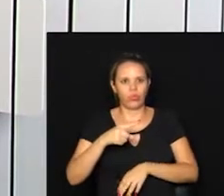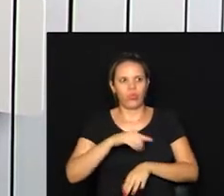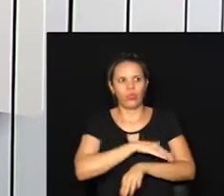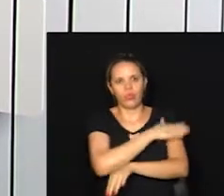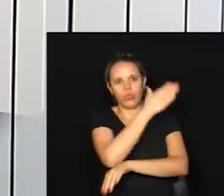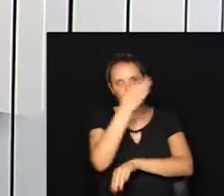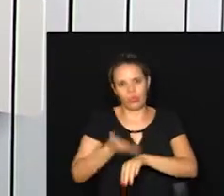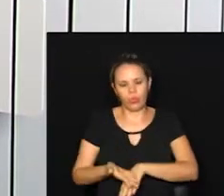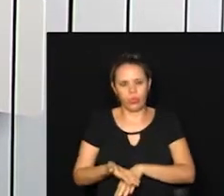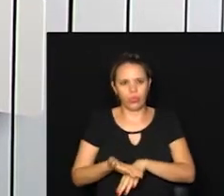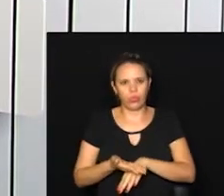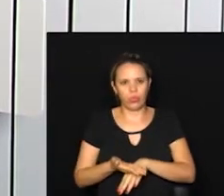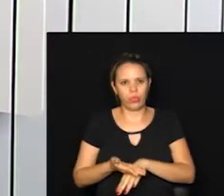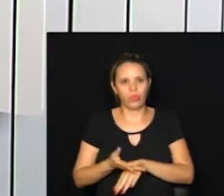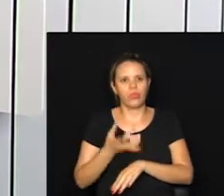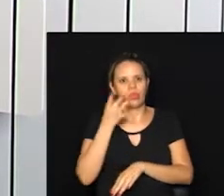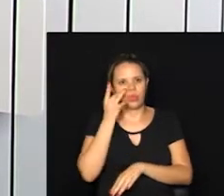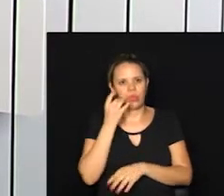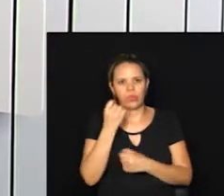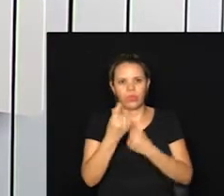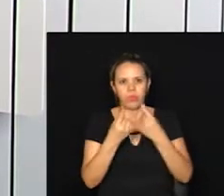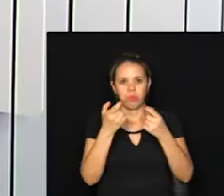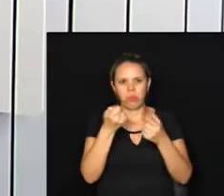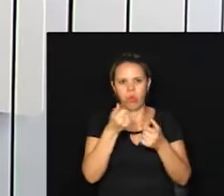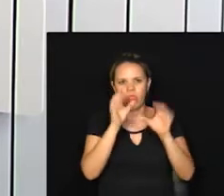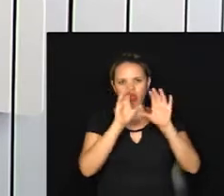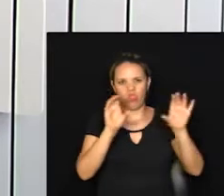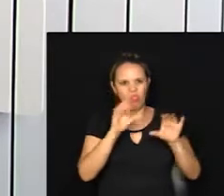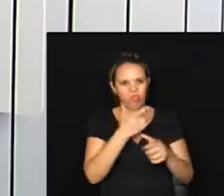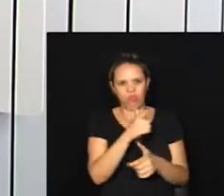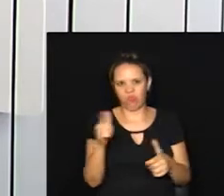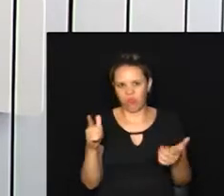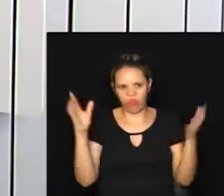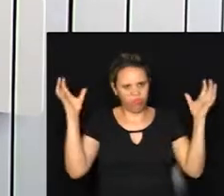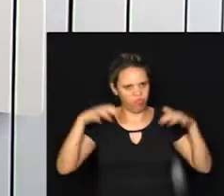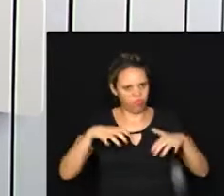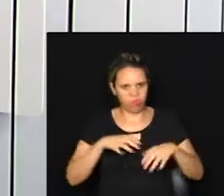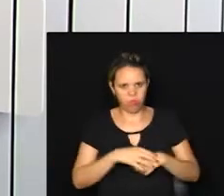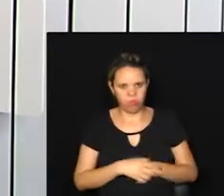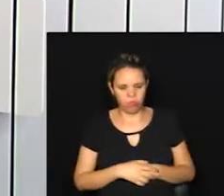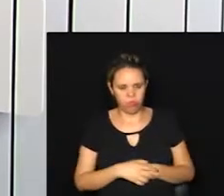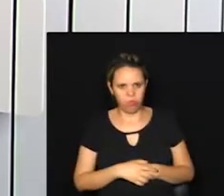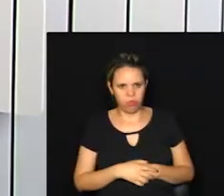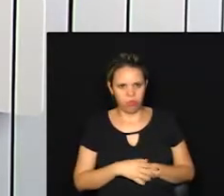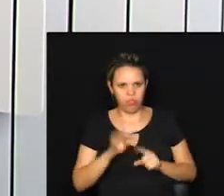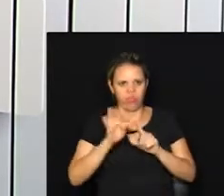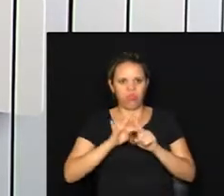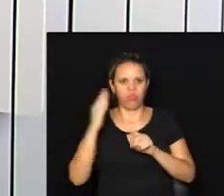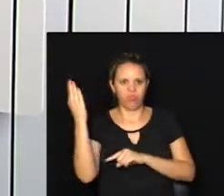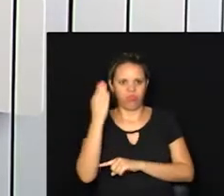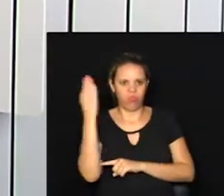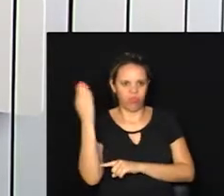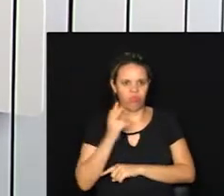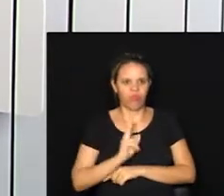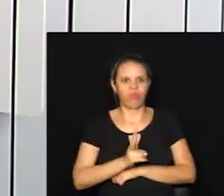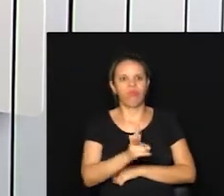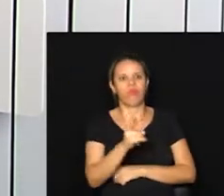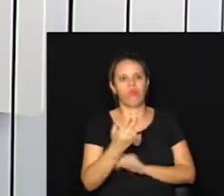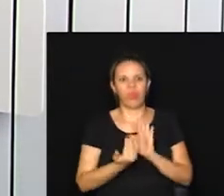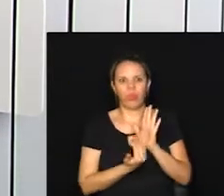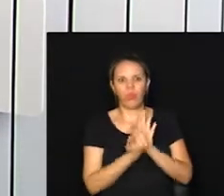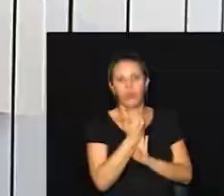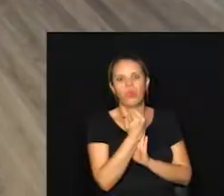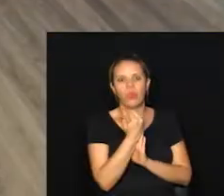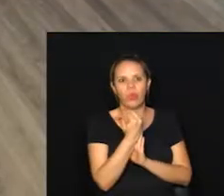o dia, com a presença de algumas nuvens, mas não há previsão de chuva. As temperaturas continuam altas,